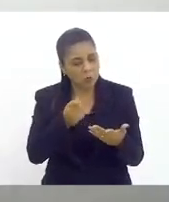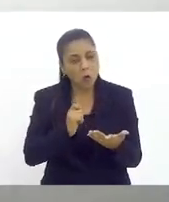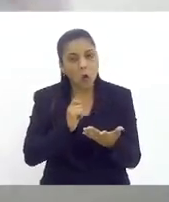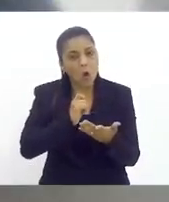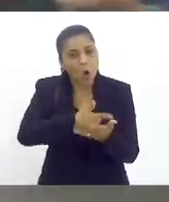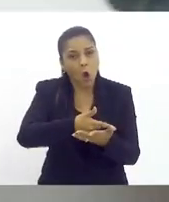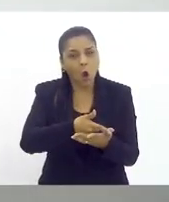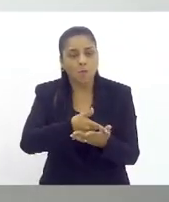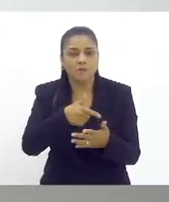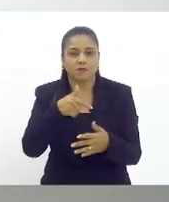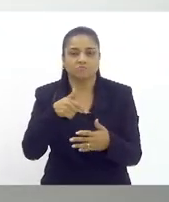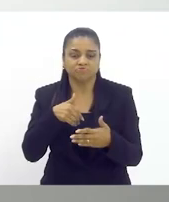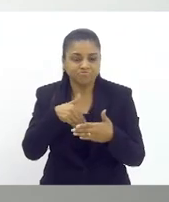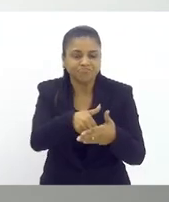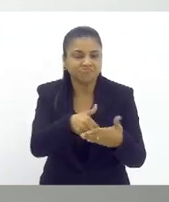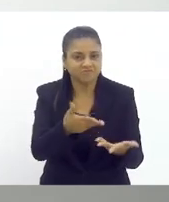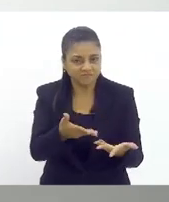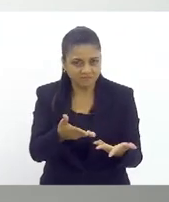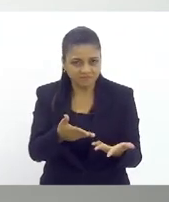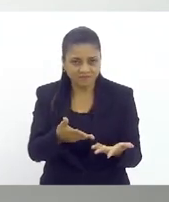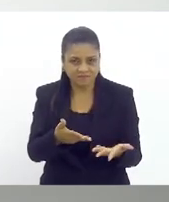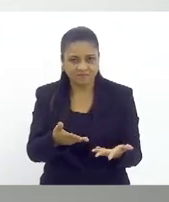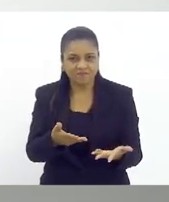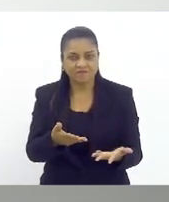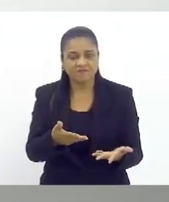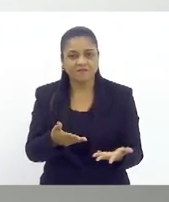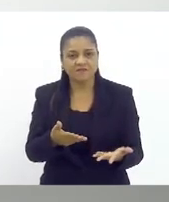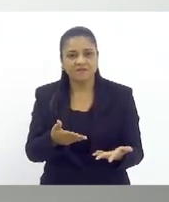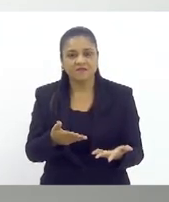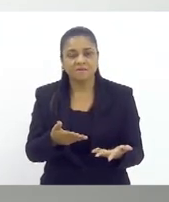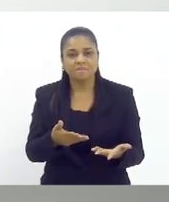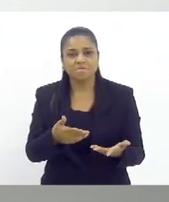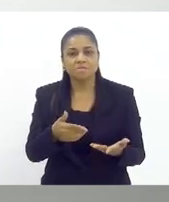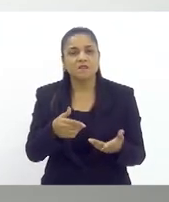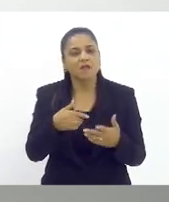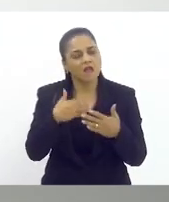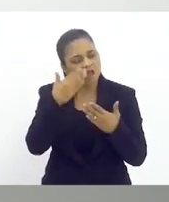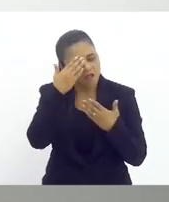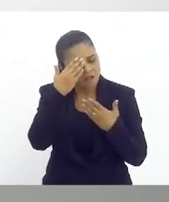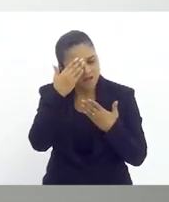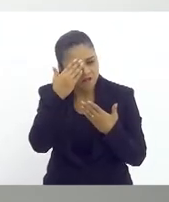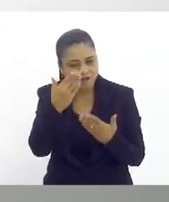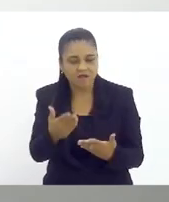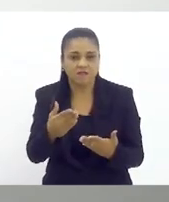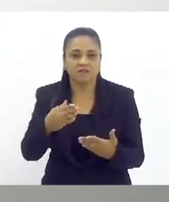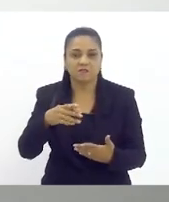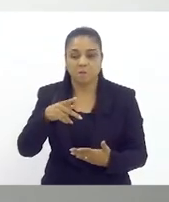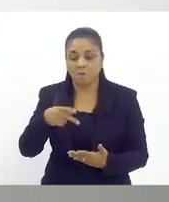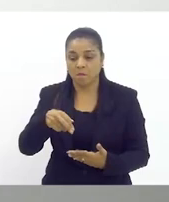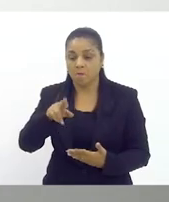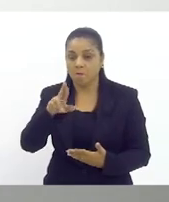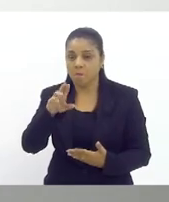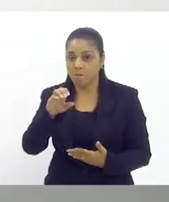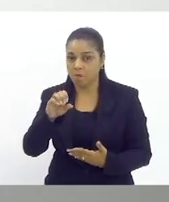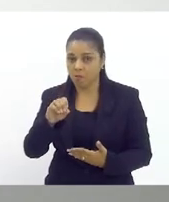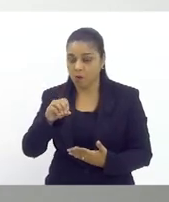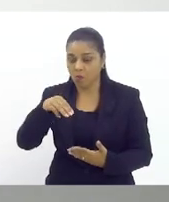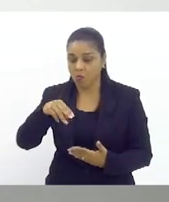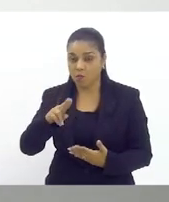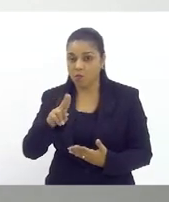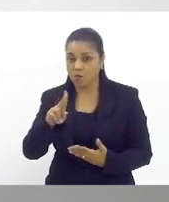compra em cima da hora diga-se de passagem então a gente agradece a promodas tá bem representado